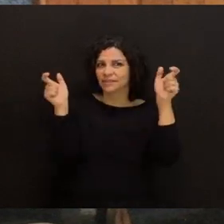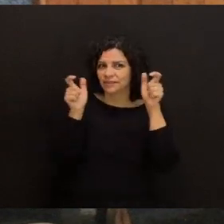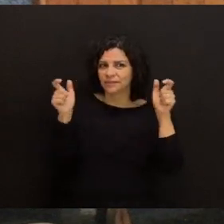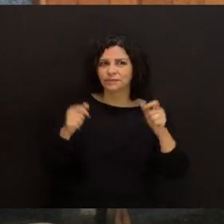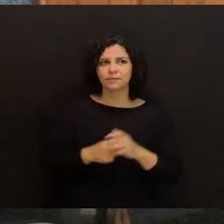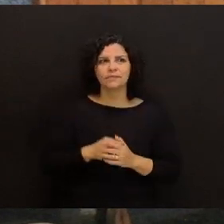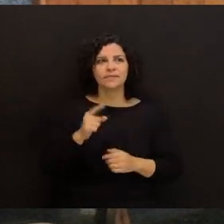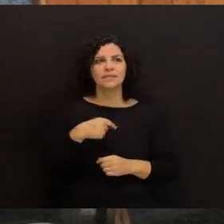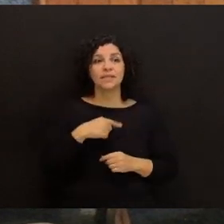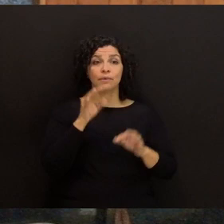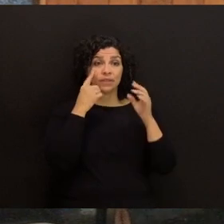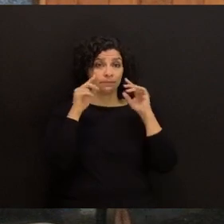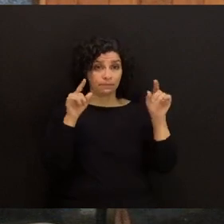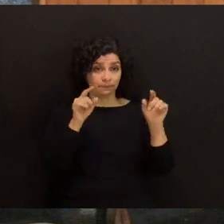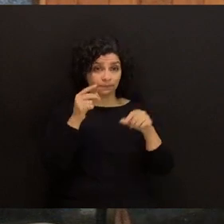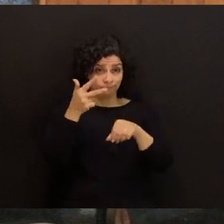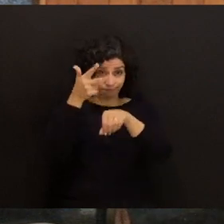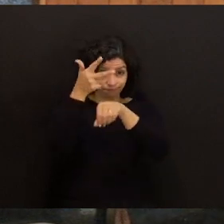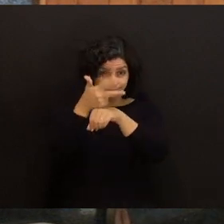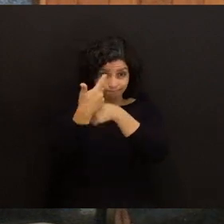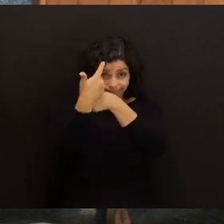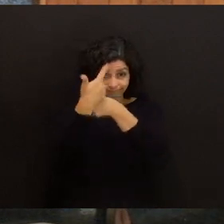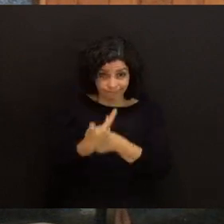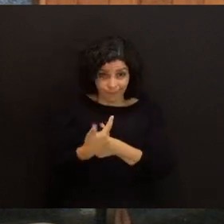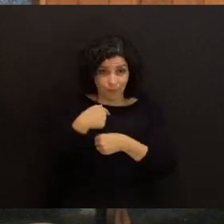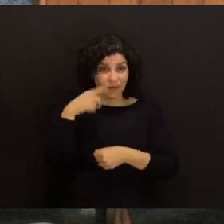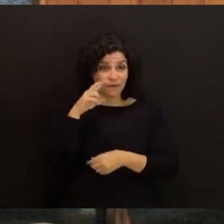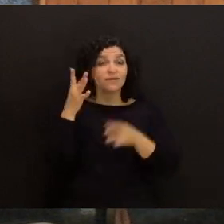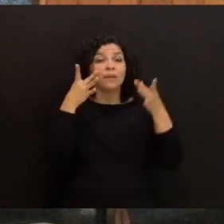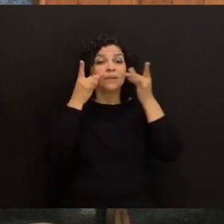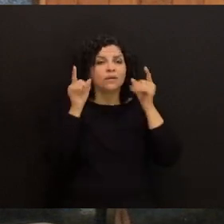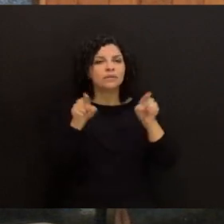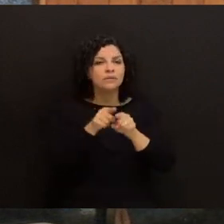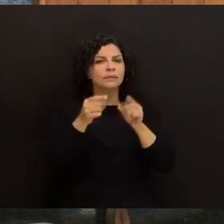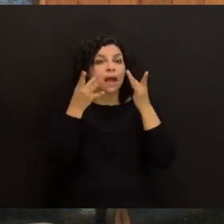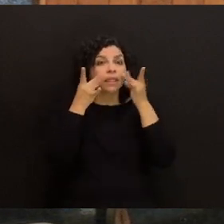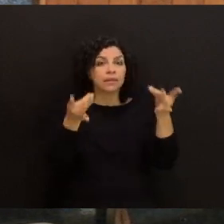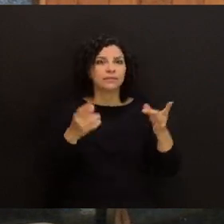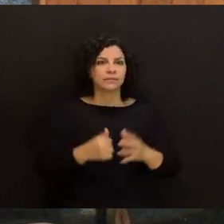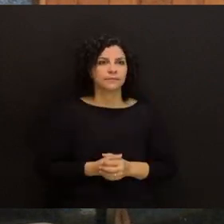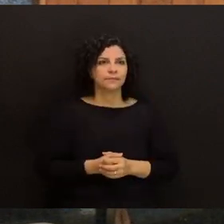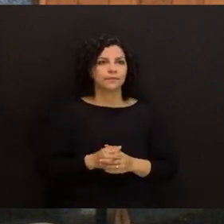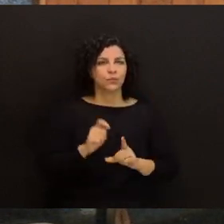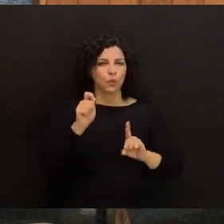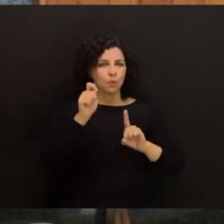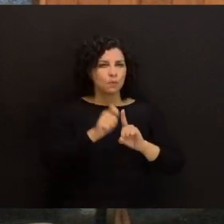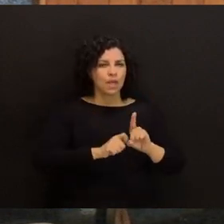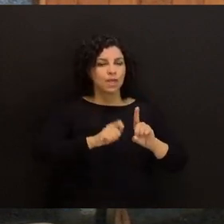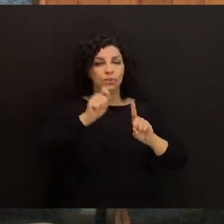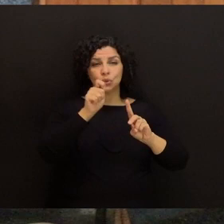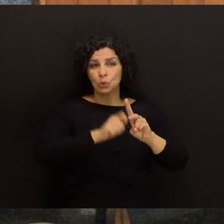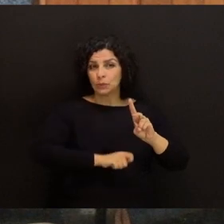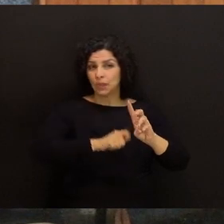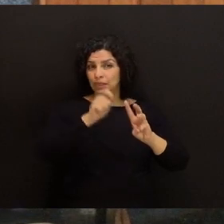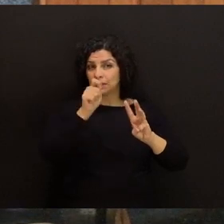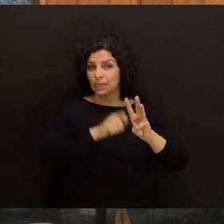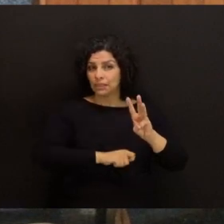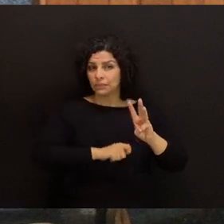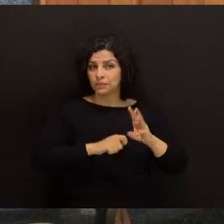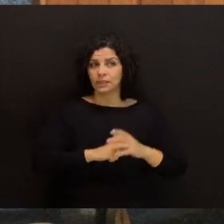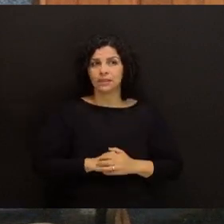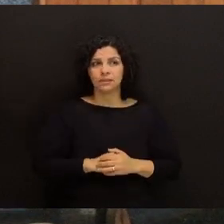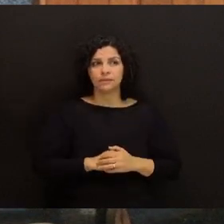quem está me acompanhando nessa filmagem e quem tá aqui público daqui um mês dois meses dois meses três meses